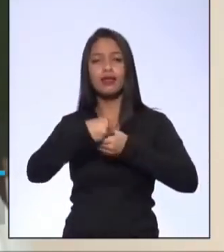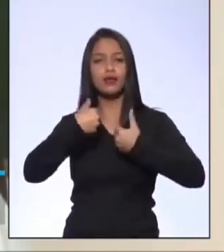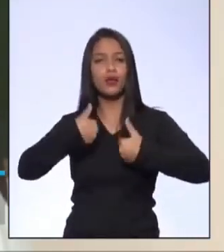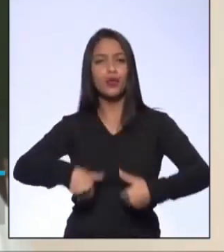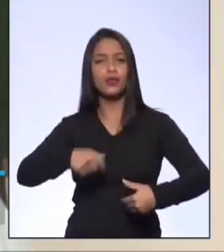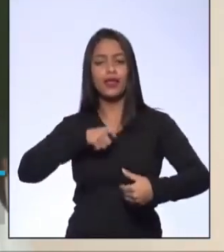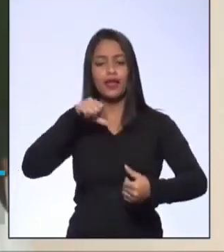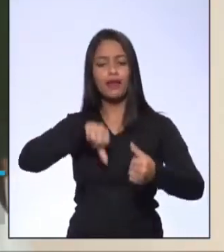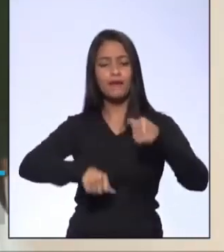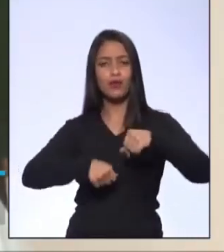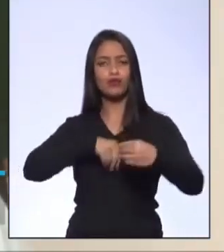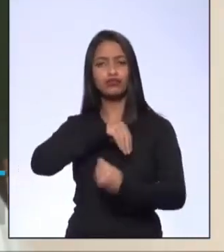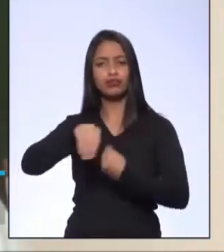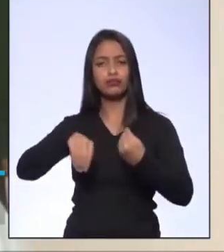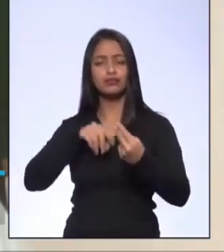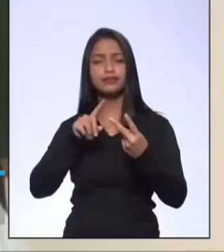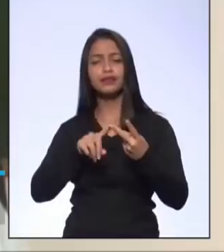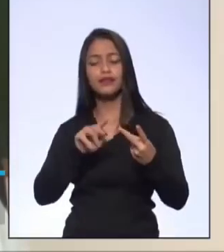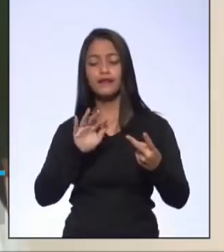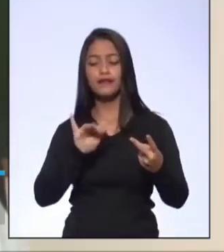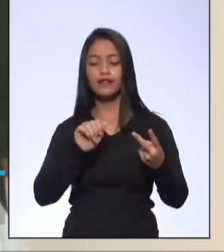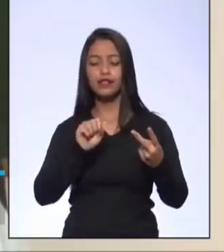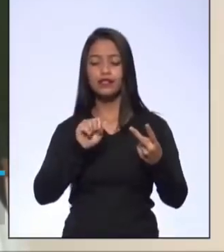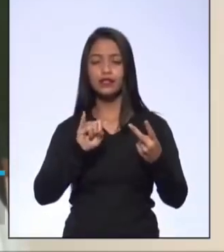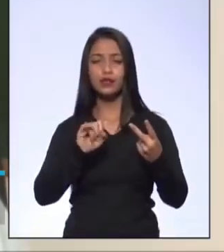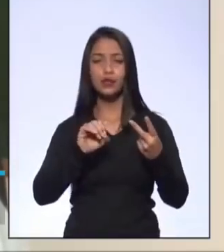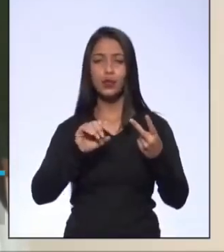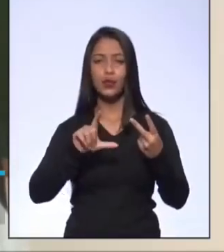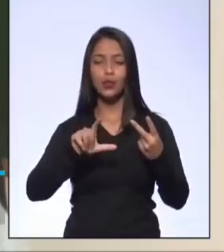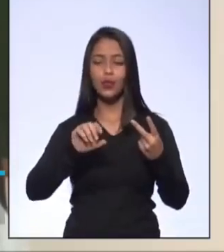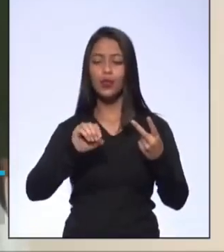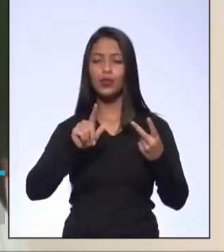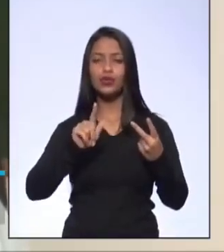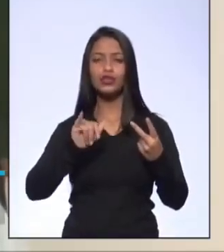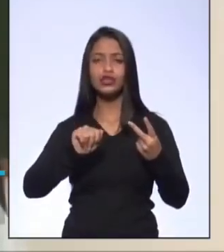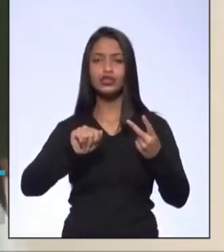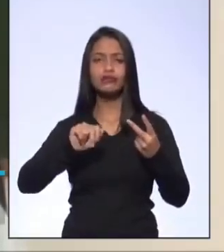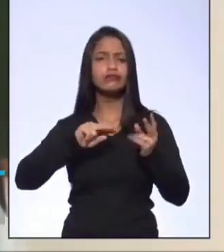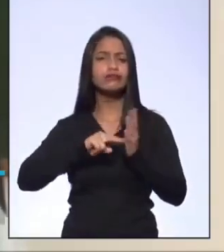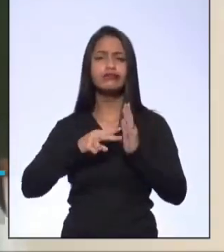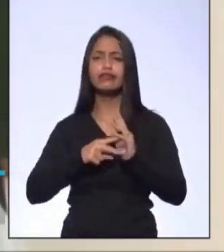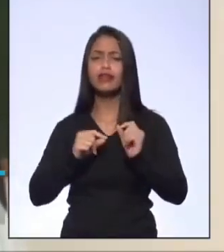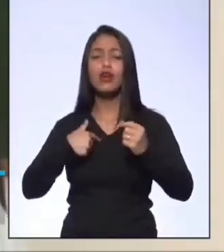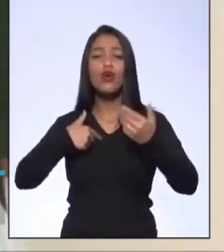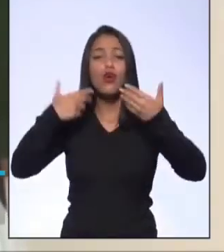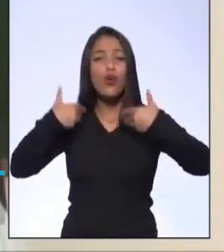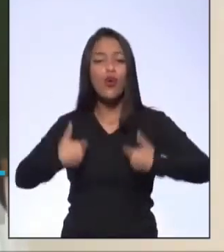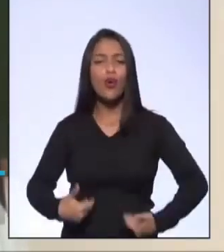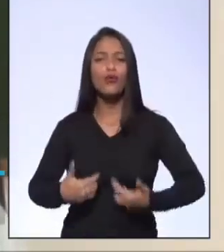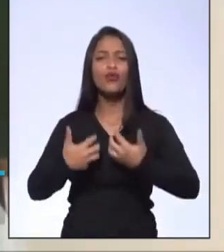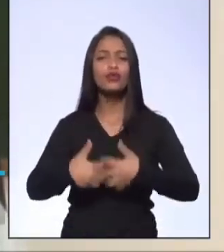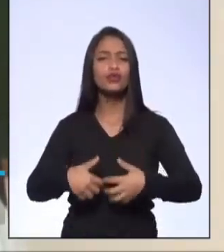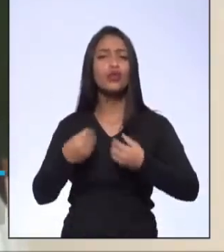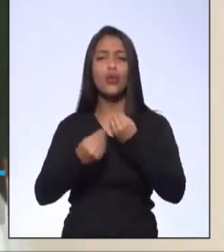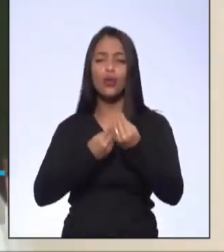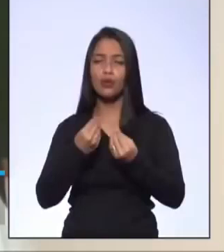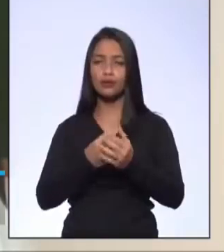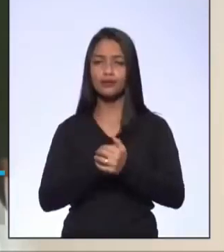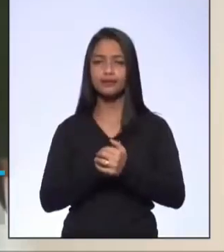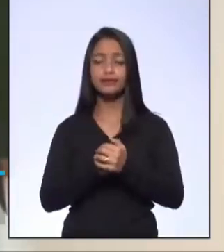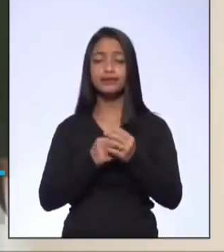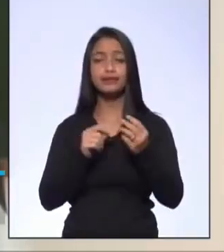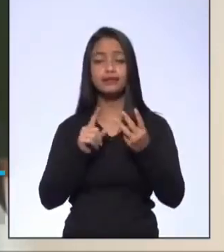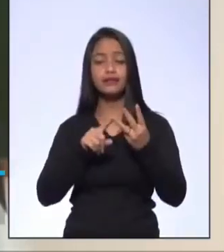tá? Fisiologia, quando eu falo de fisiologia, eu estou falando como o corpo funciona. Anatomia é como ele